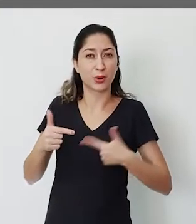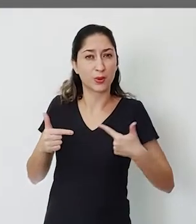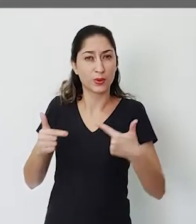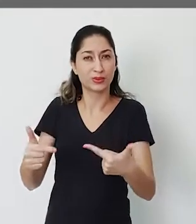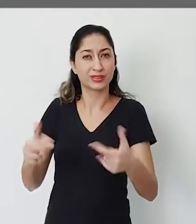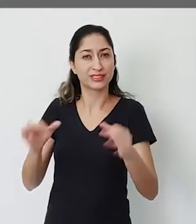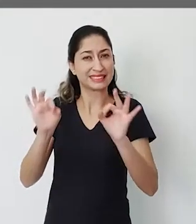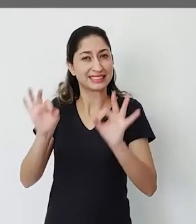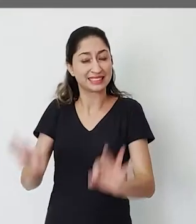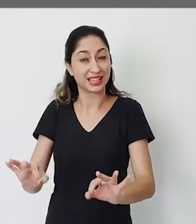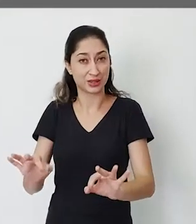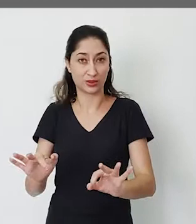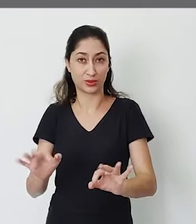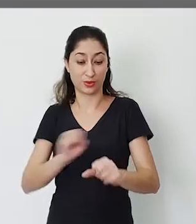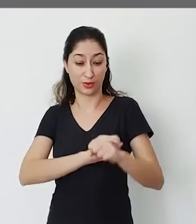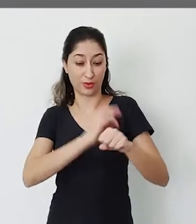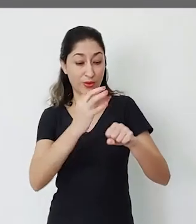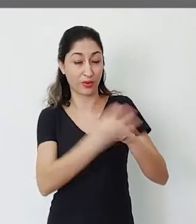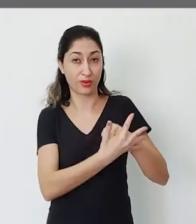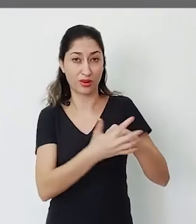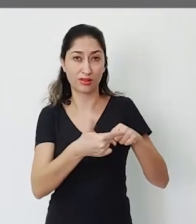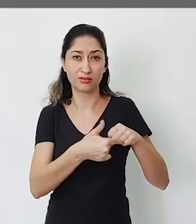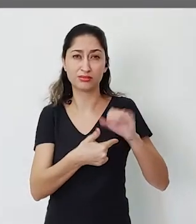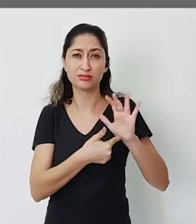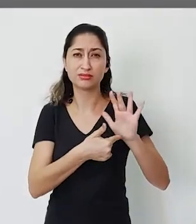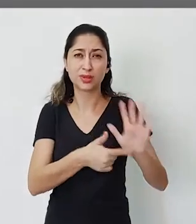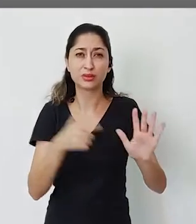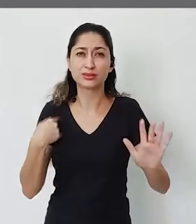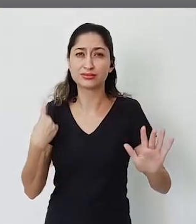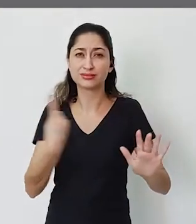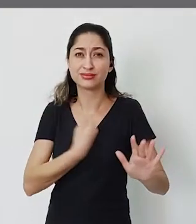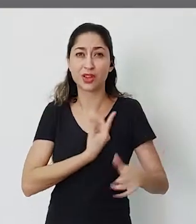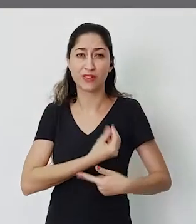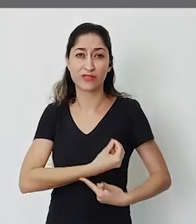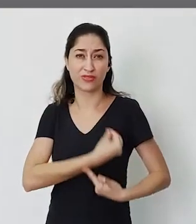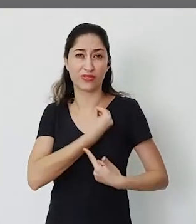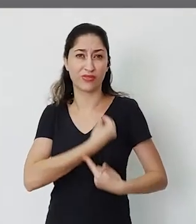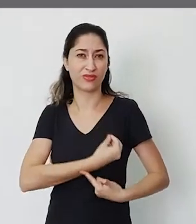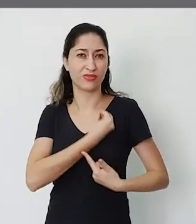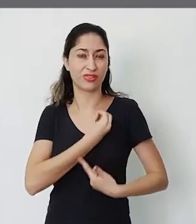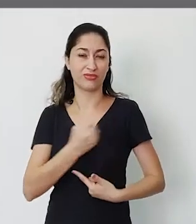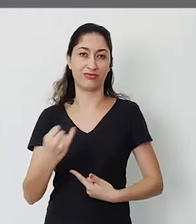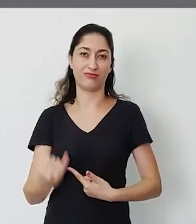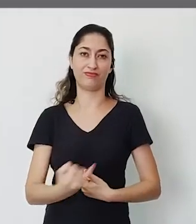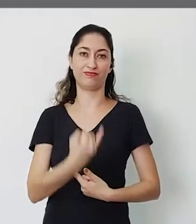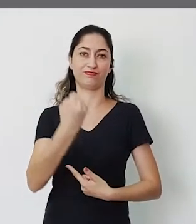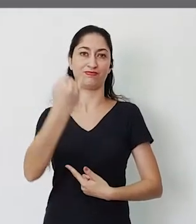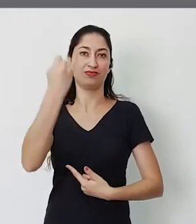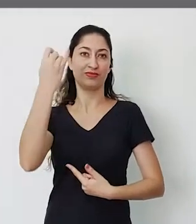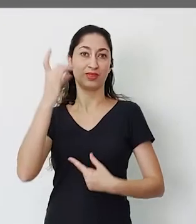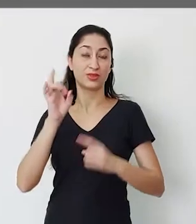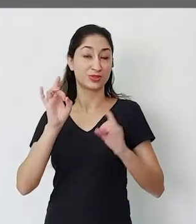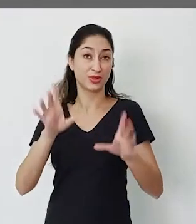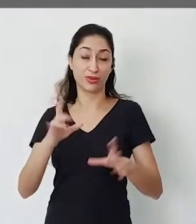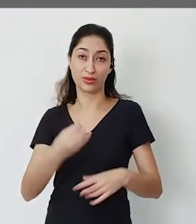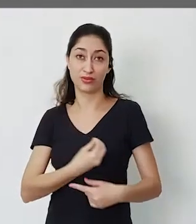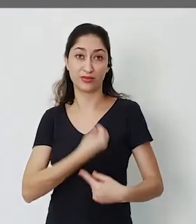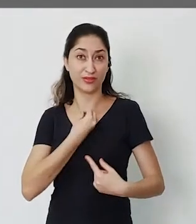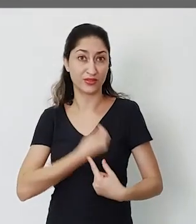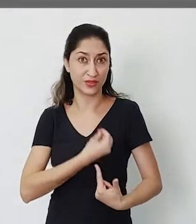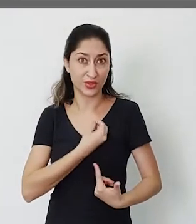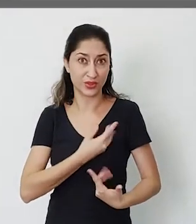E a área da cultura é a que mais sofre isso, né? Esse processo.